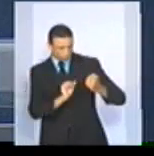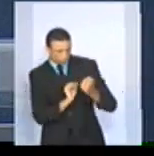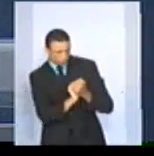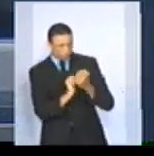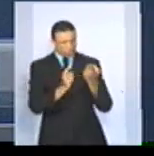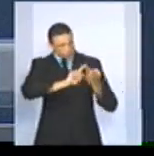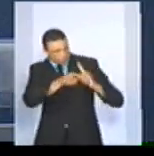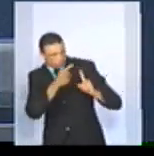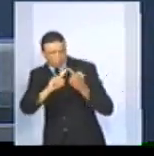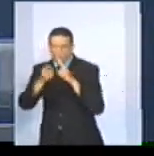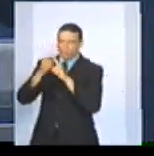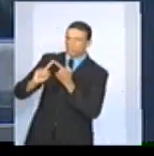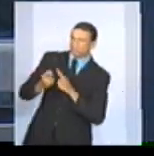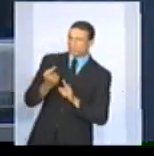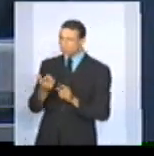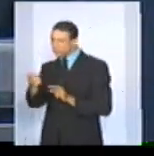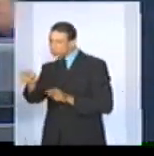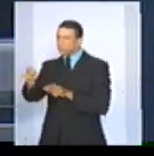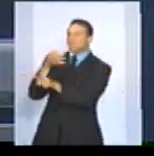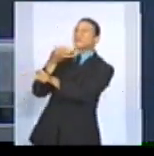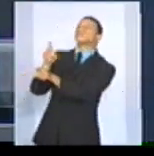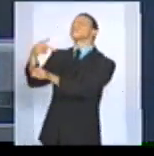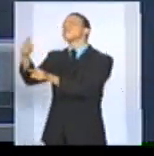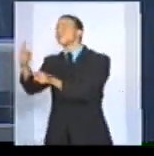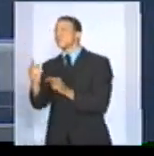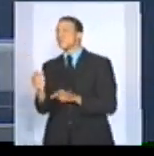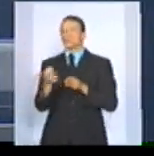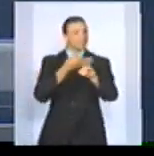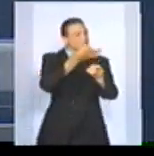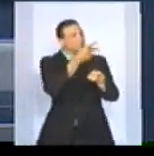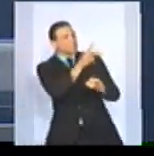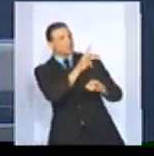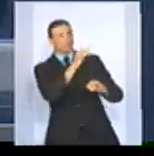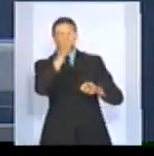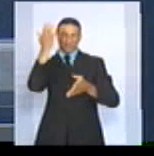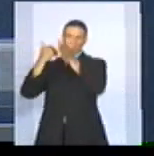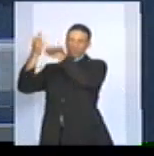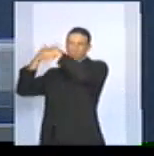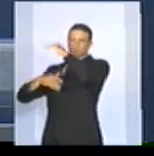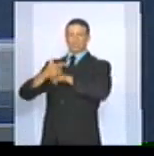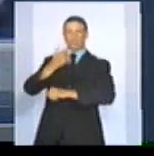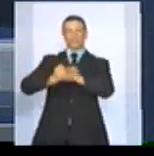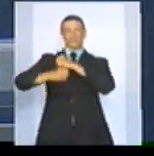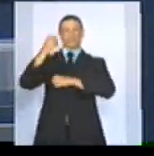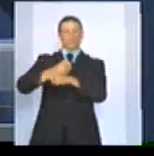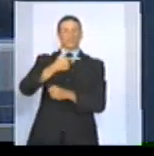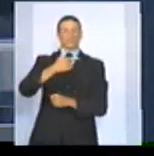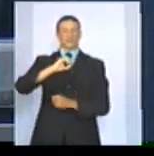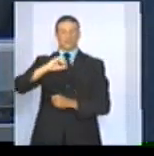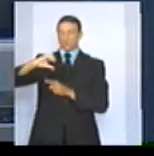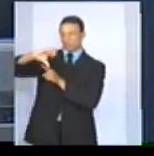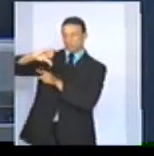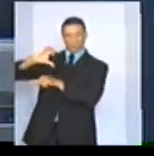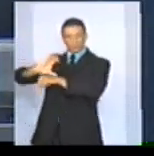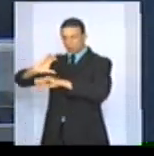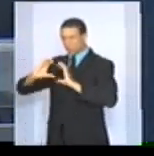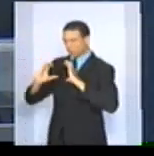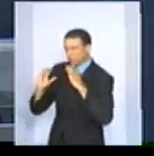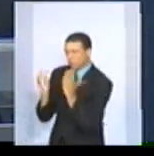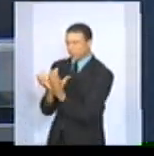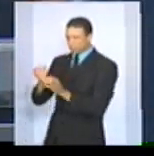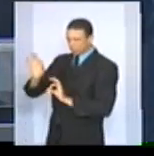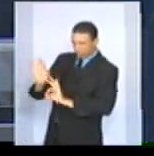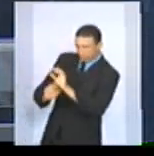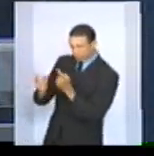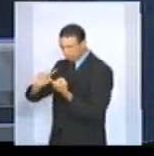a discutir mesmo quando as posições são diferentes a conferência nacional de comunicação feita em 2009 trouxe Exatamente esse alicercedes